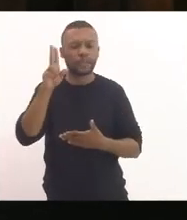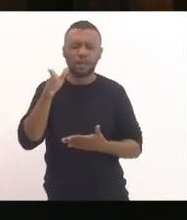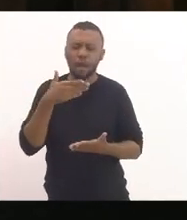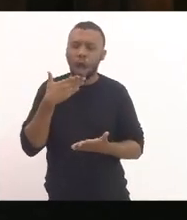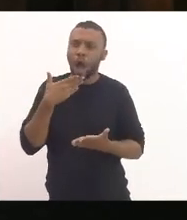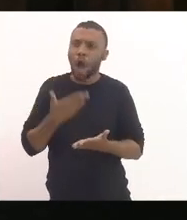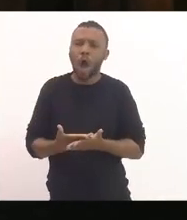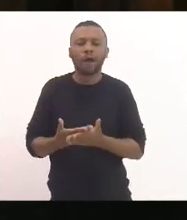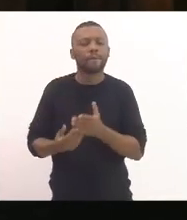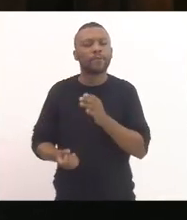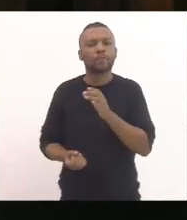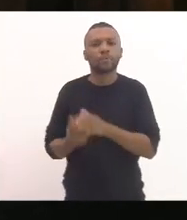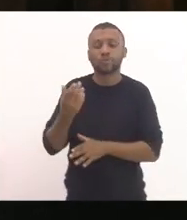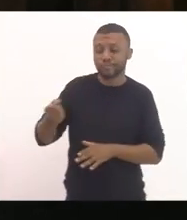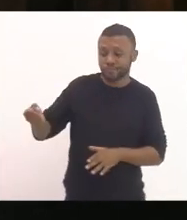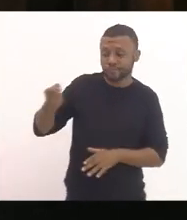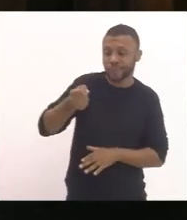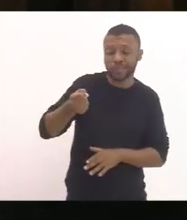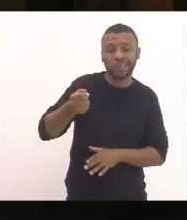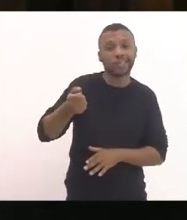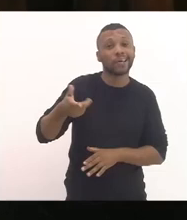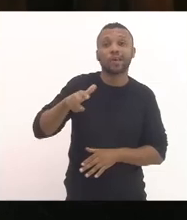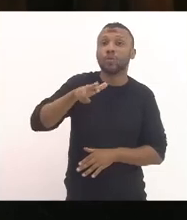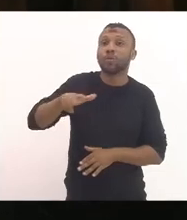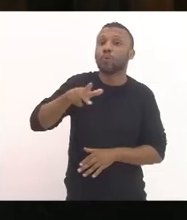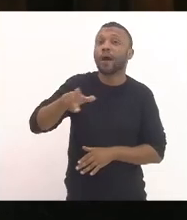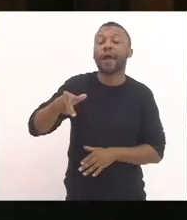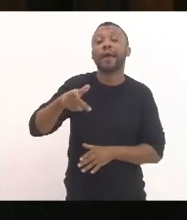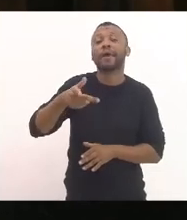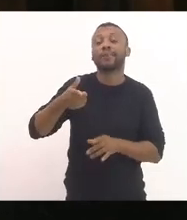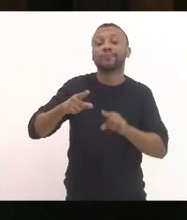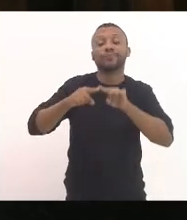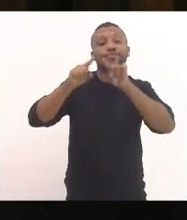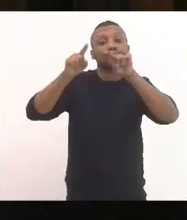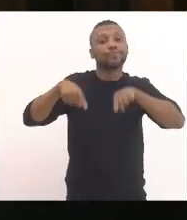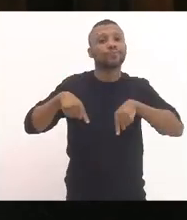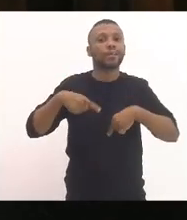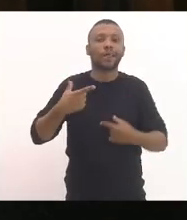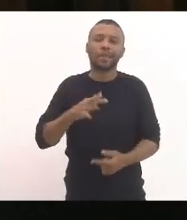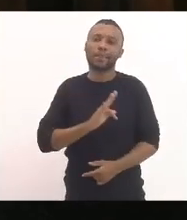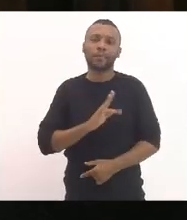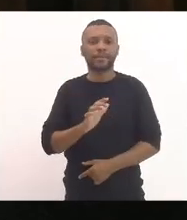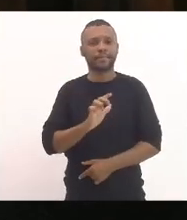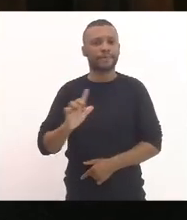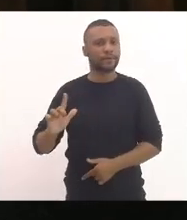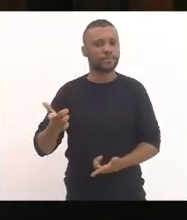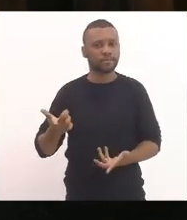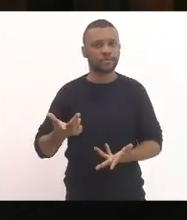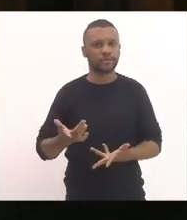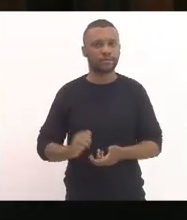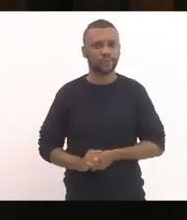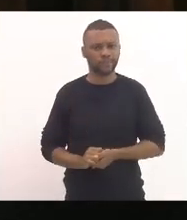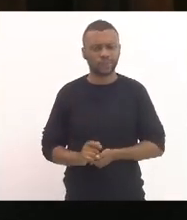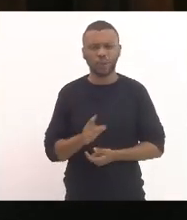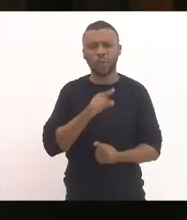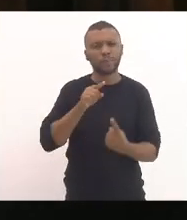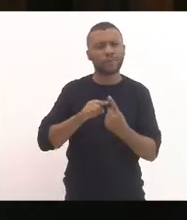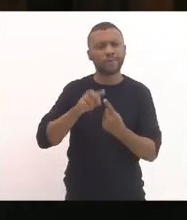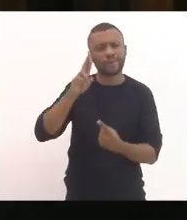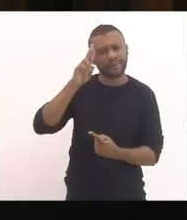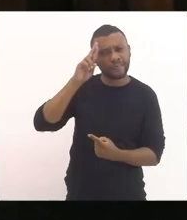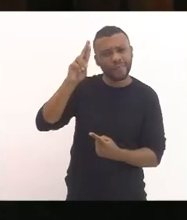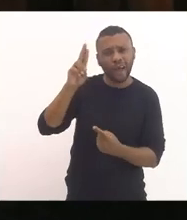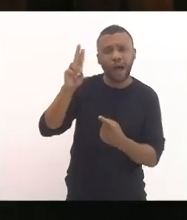espantosamente me sujo alguém que não é sequer do quadro da Polícia Civil e a chefiar um